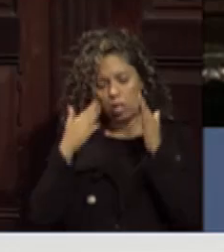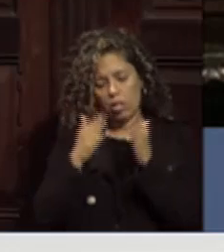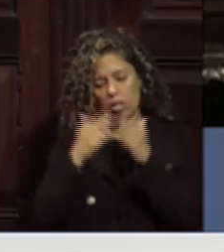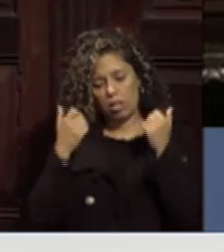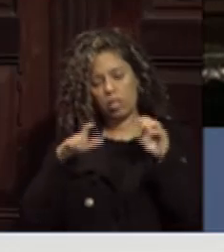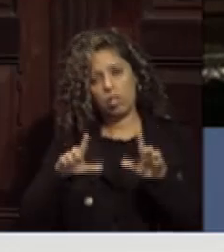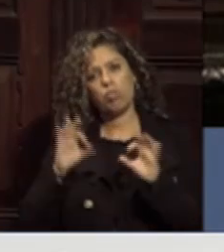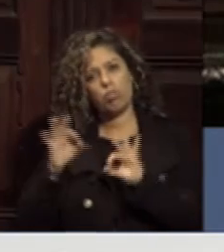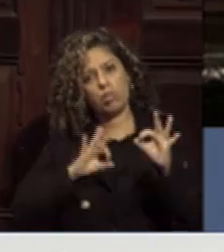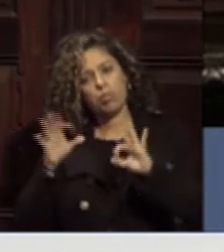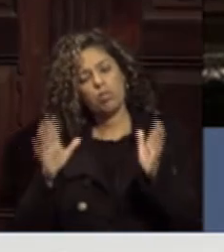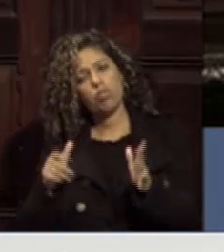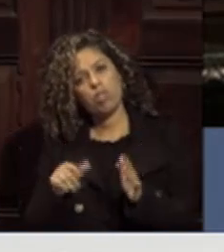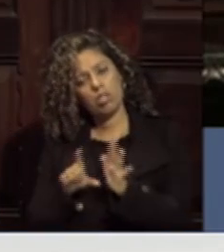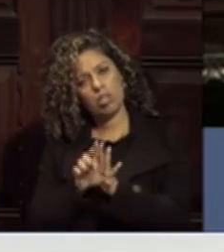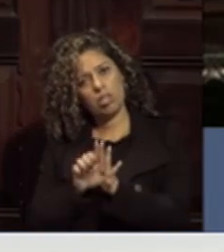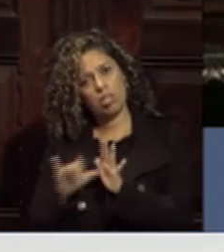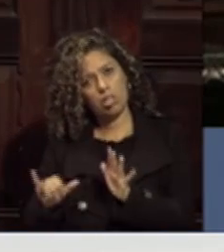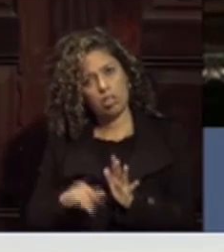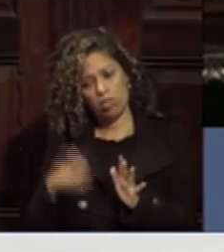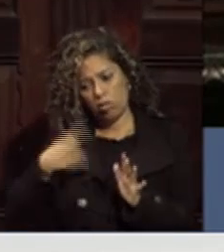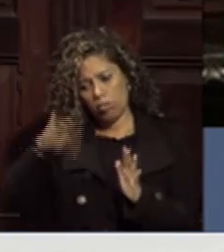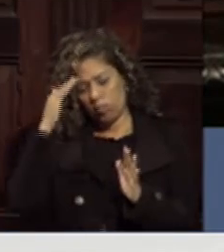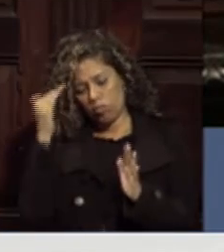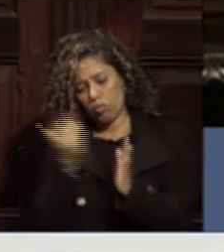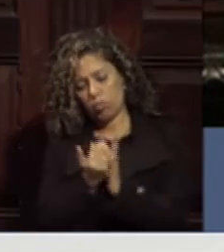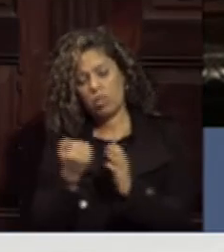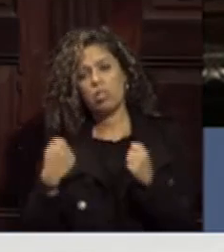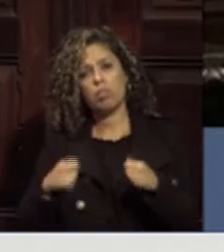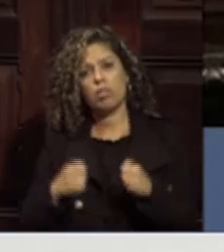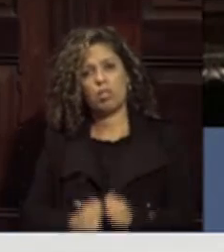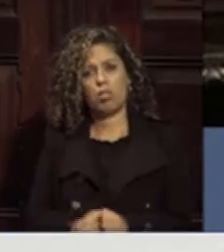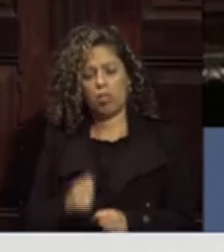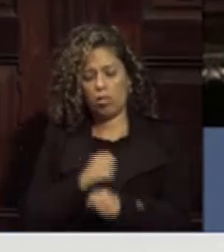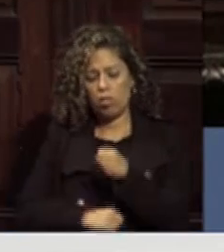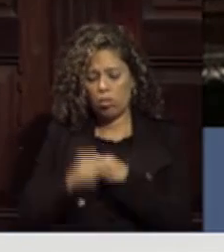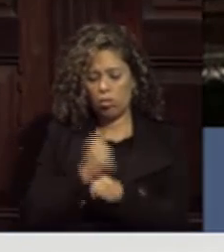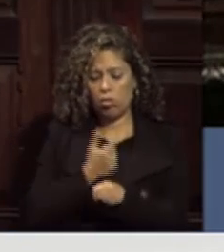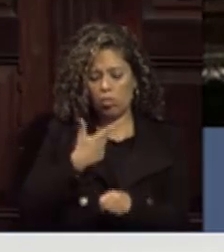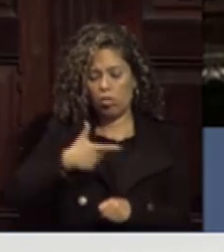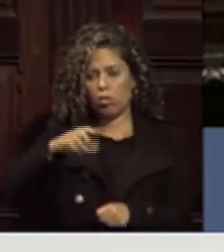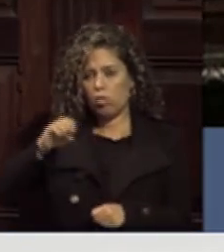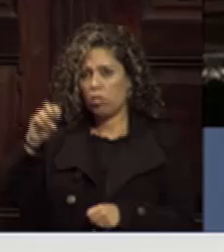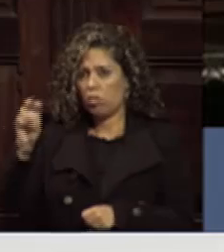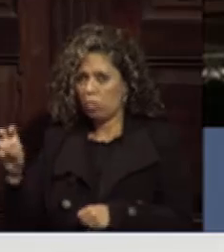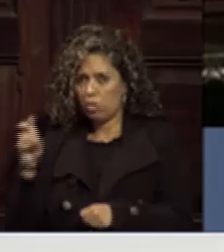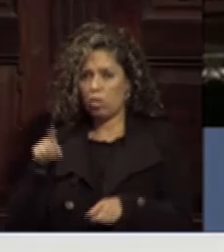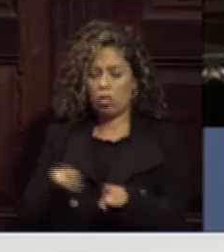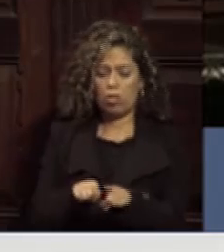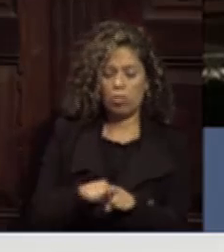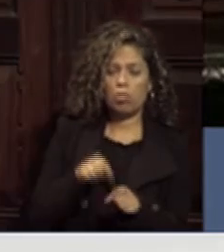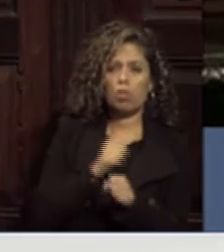Valdec citava a lei do sistema de 2005, que coordenei nesta casa. O primeiro Estado a